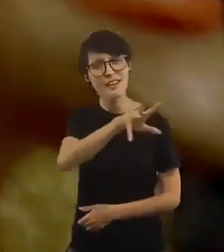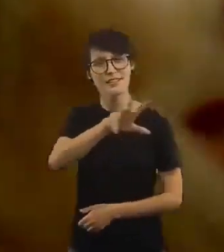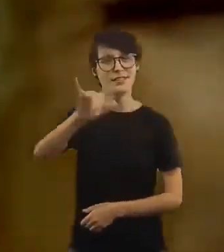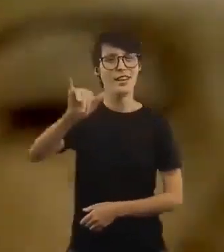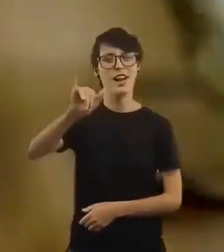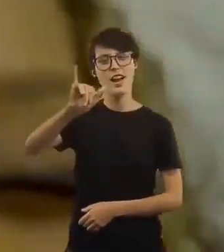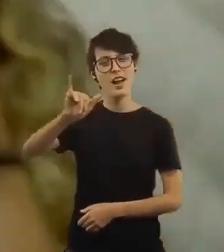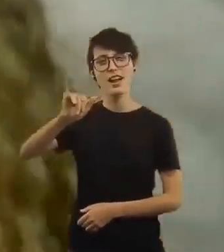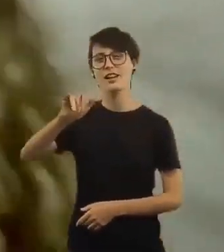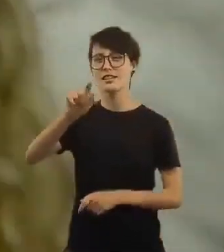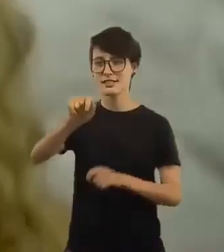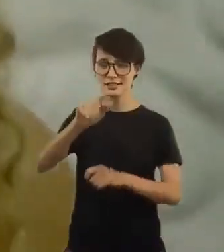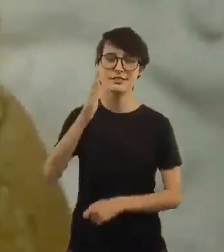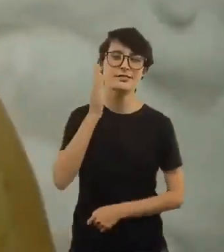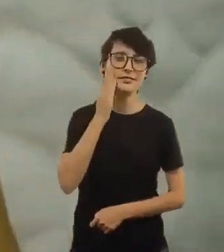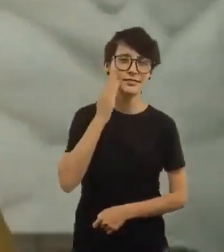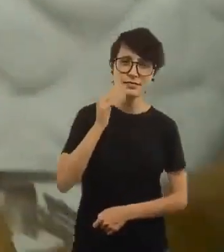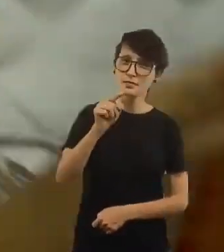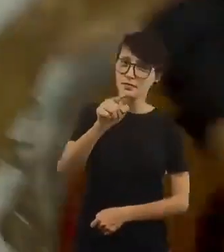Você é